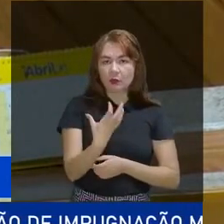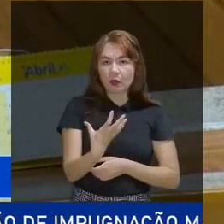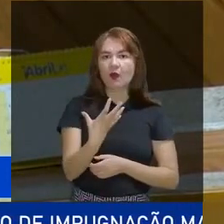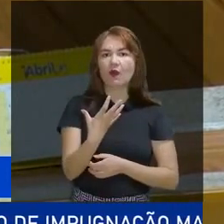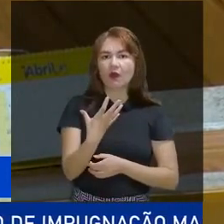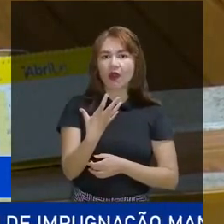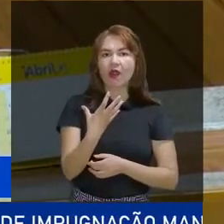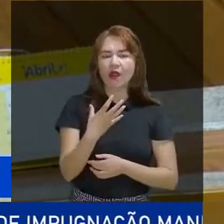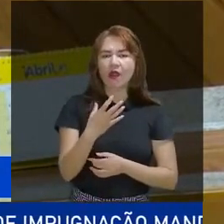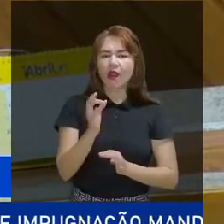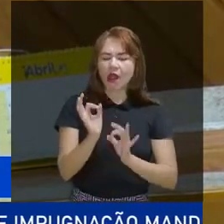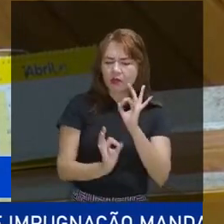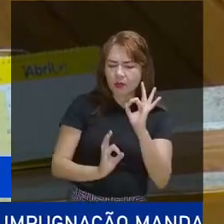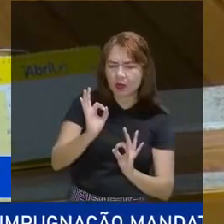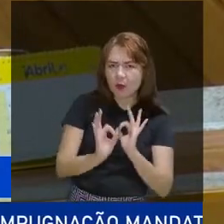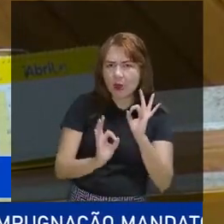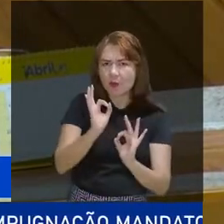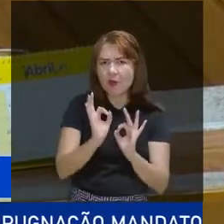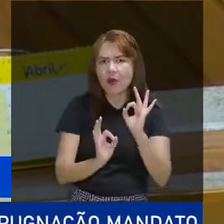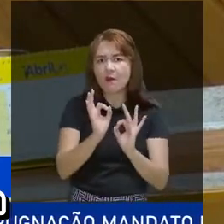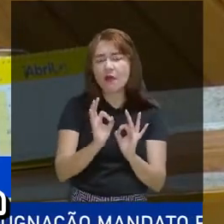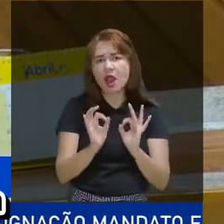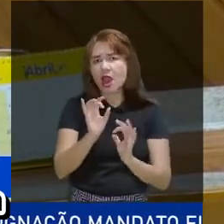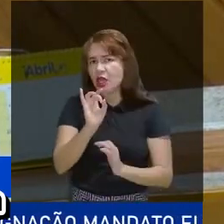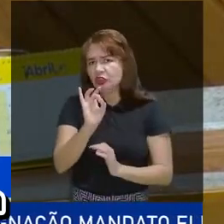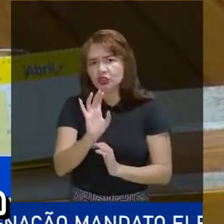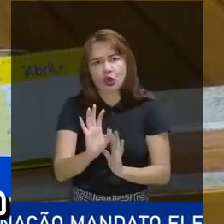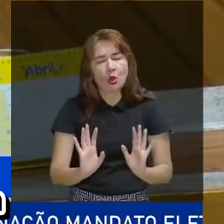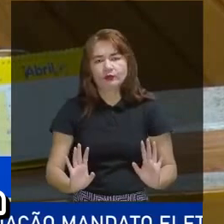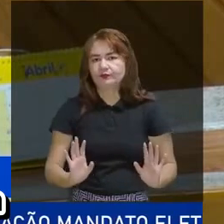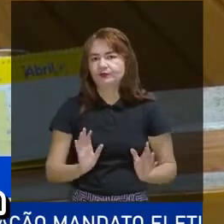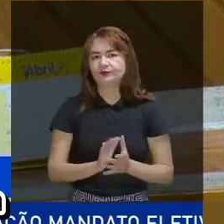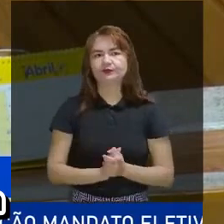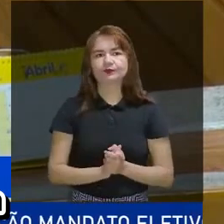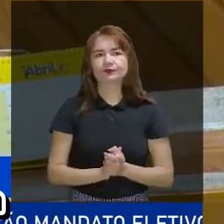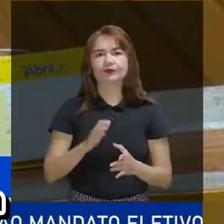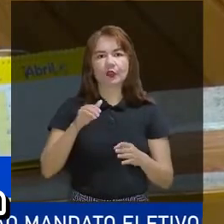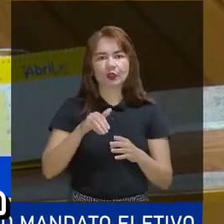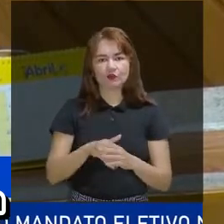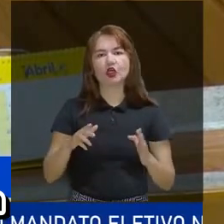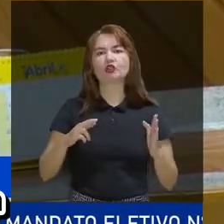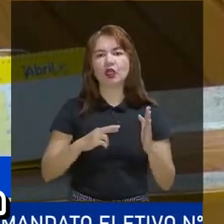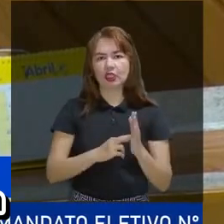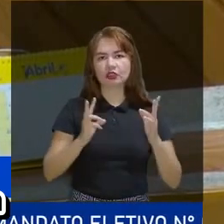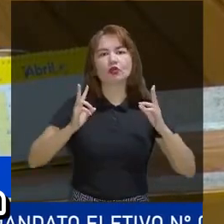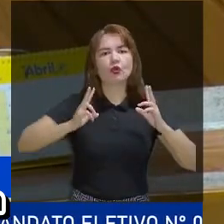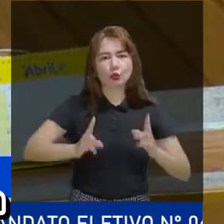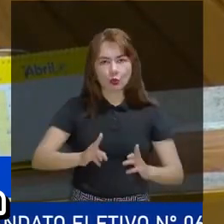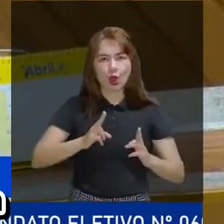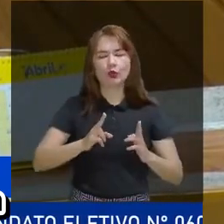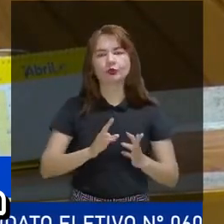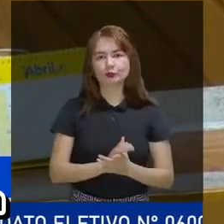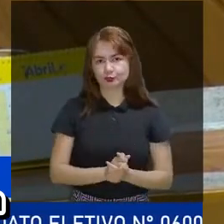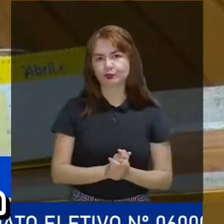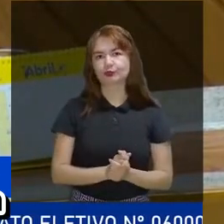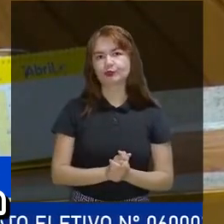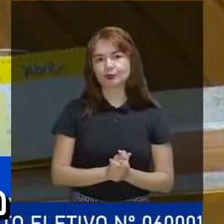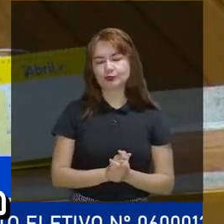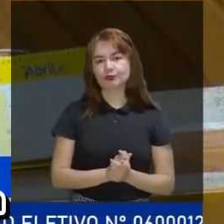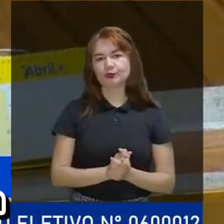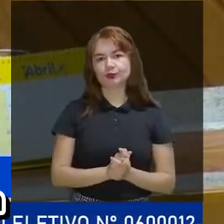esse aperfeiçoamento. Mas é só esse ponto. Eu estou acompanhando o relator na íntegra, né, e destacando que, com